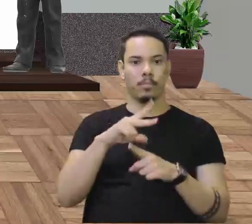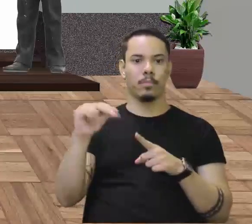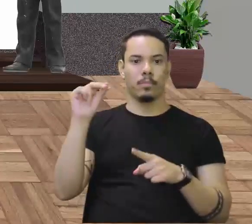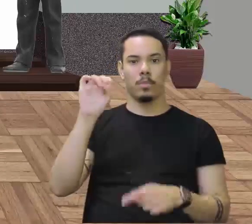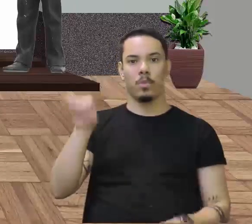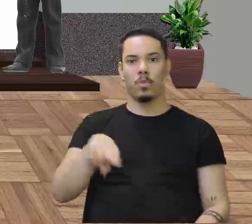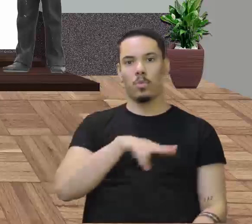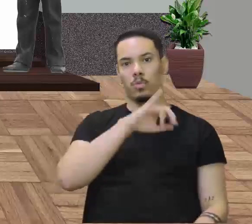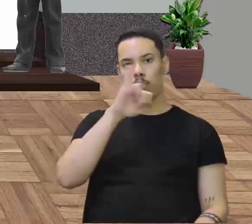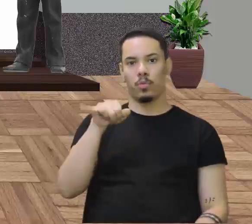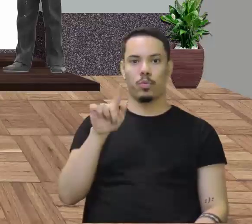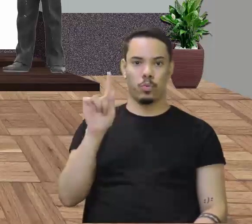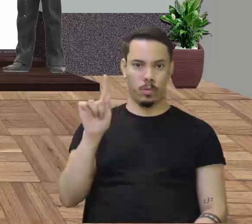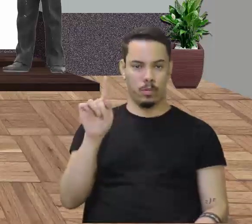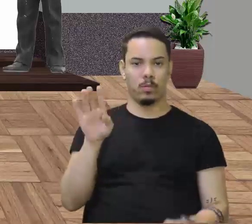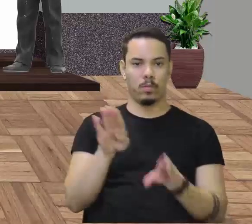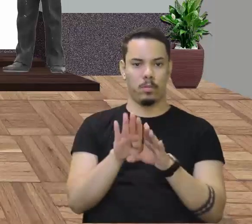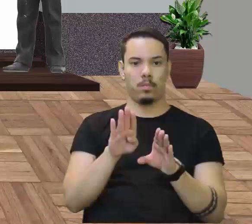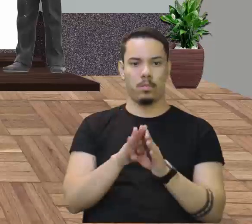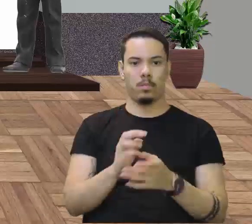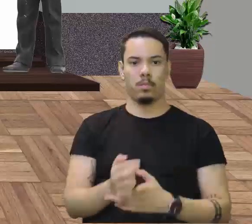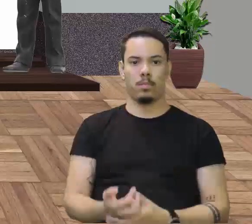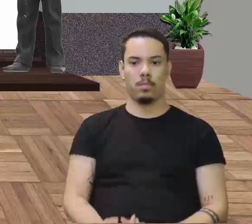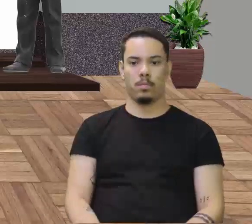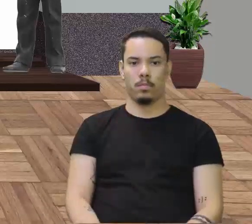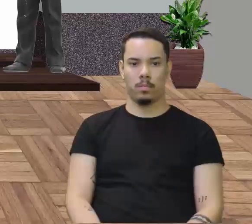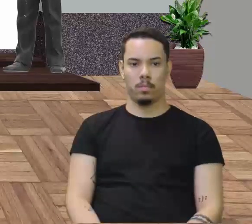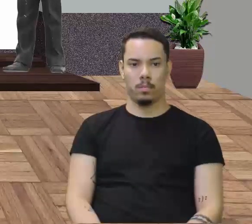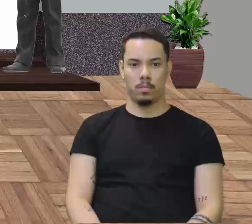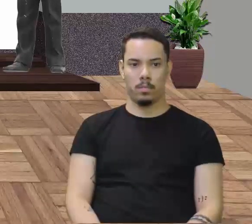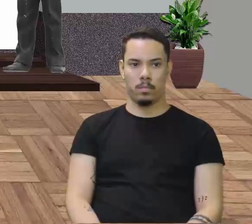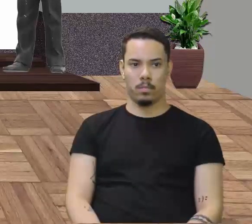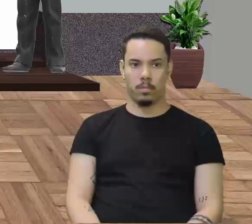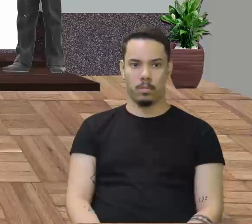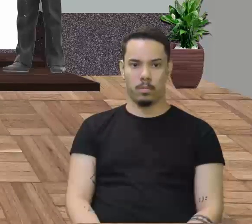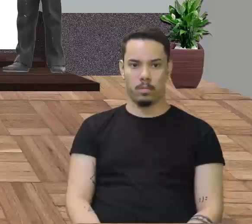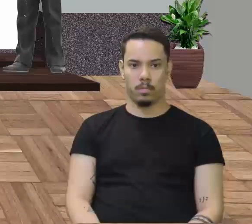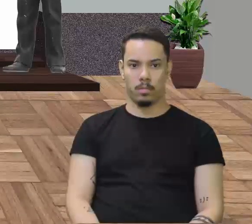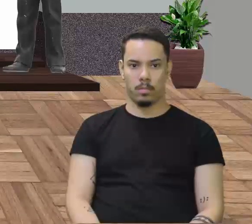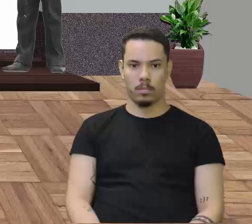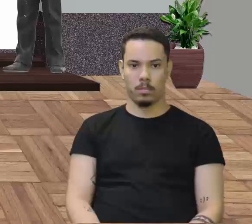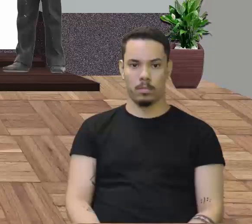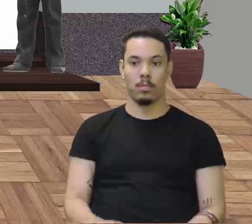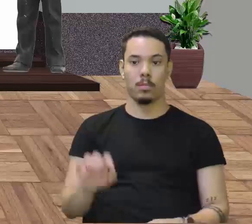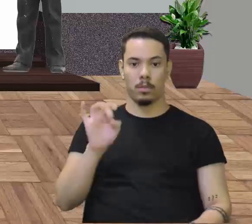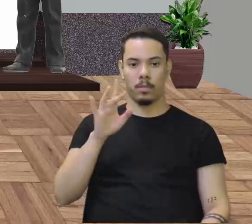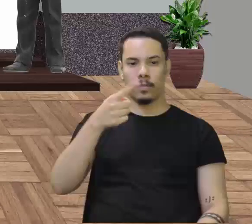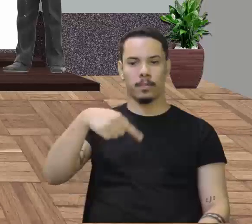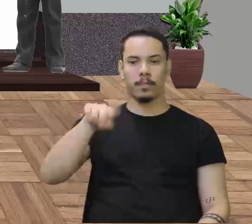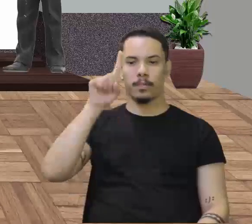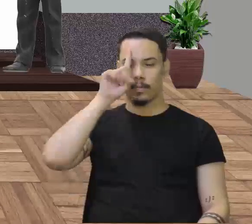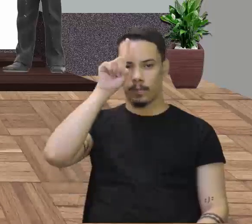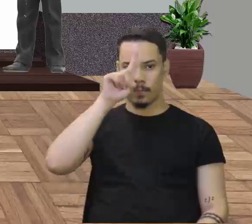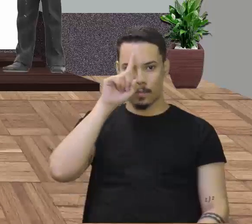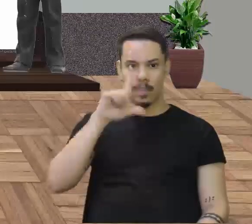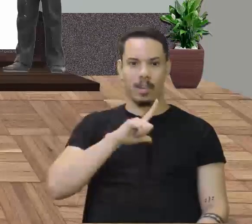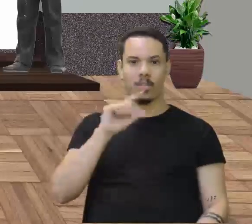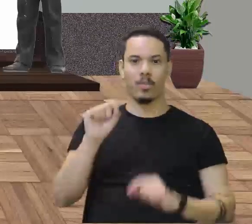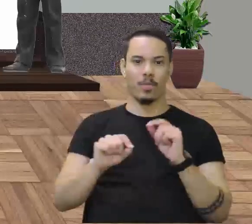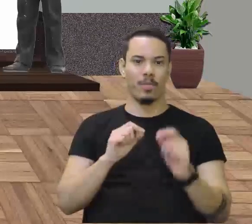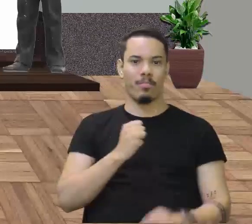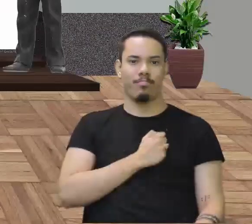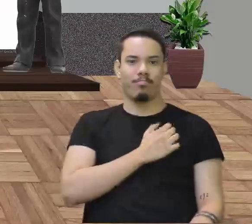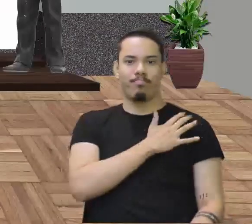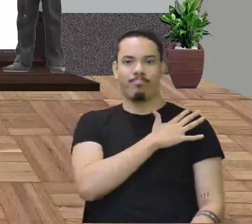Goulart também, que poderia se candidatar. Então, para vocês terem a ideia, aí teve o golpe militar que